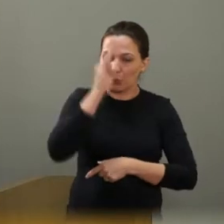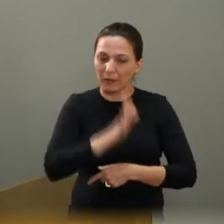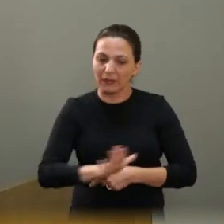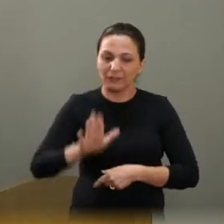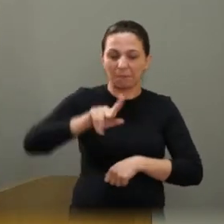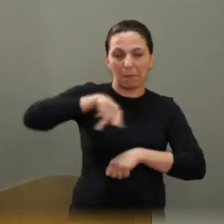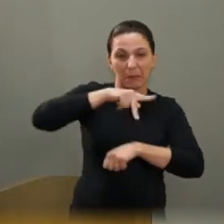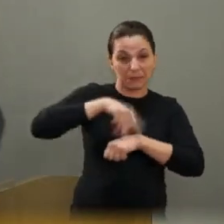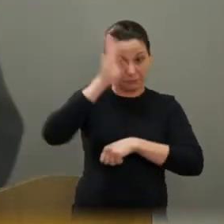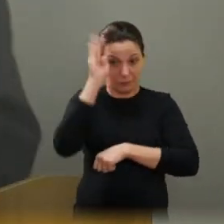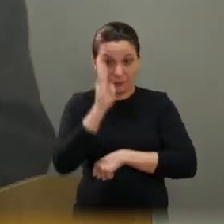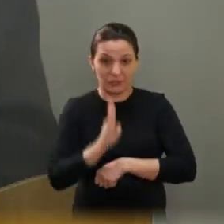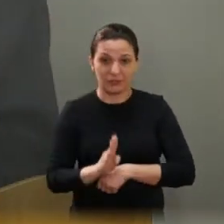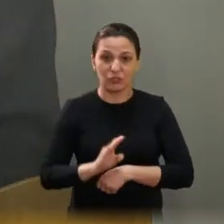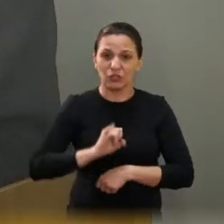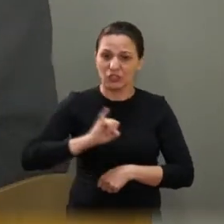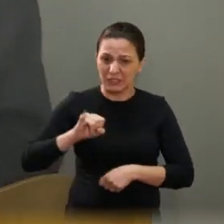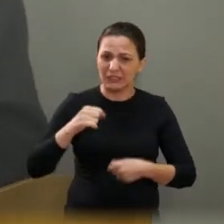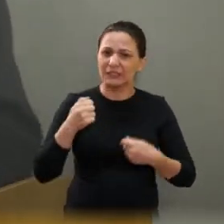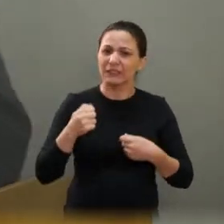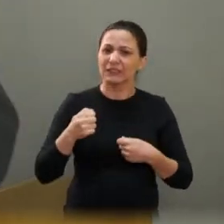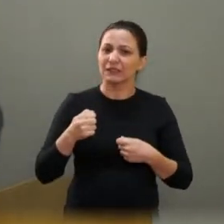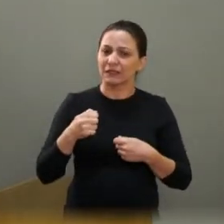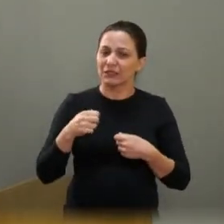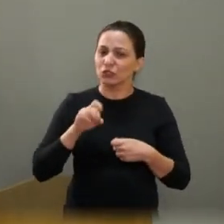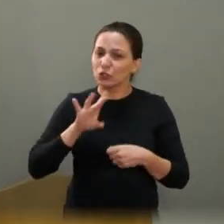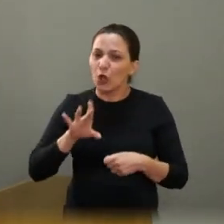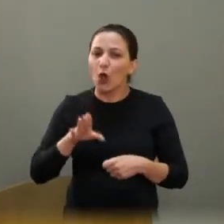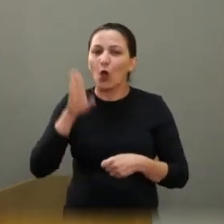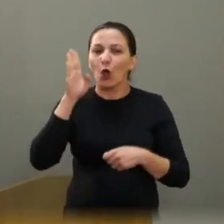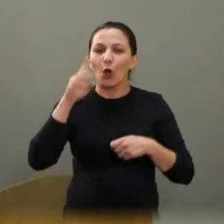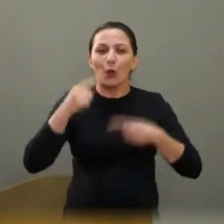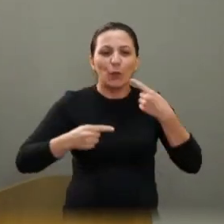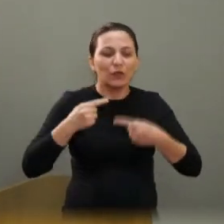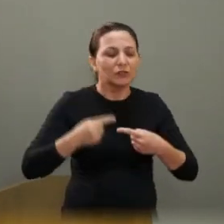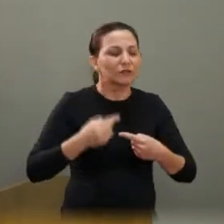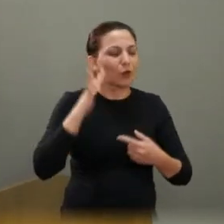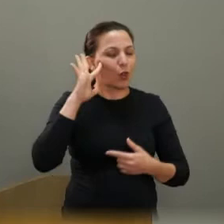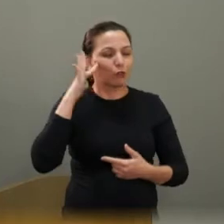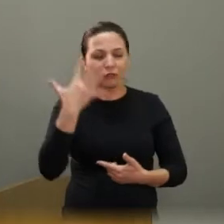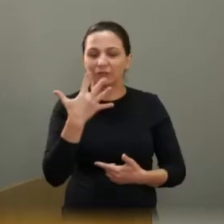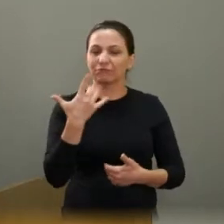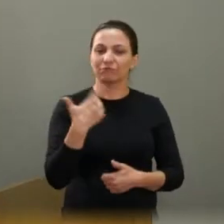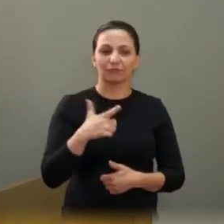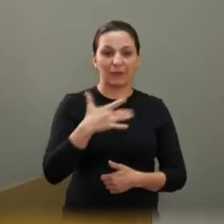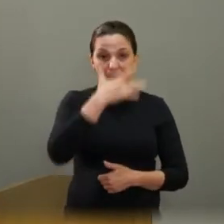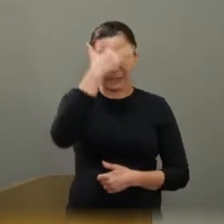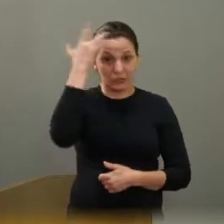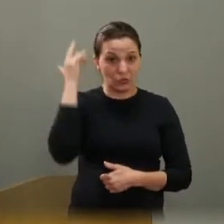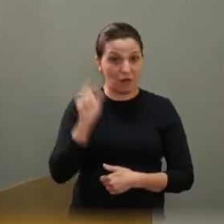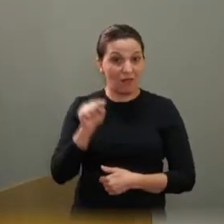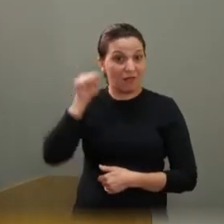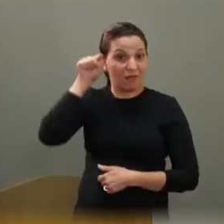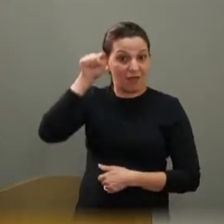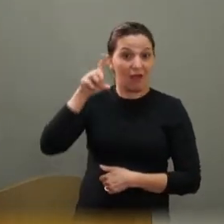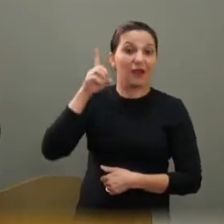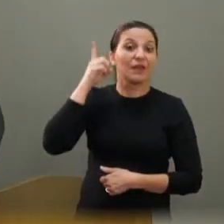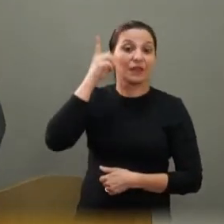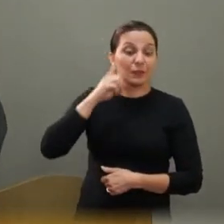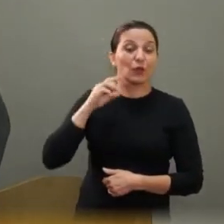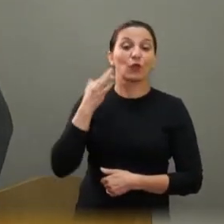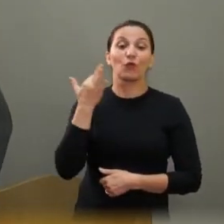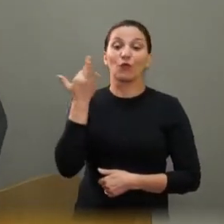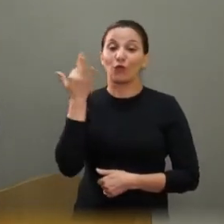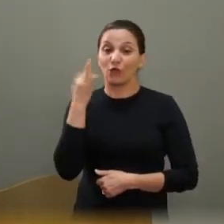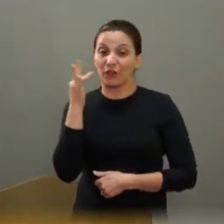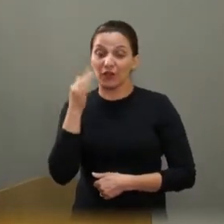se depender da classe política desse país não vai resolver Porque os membros que estão lá deputados